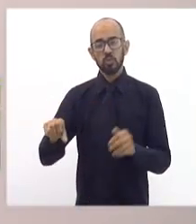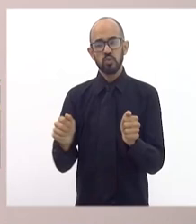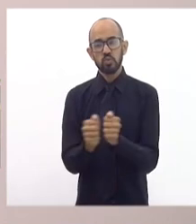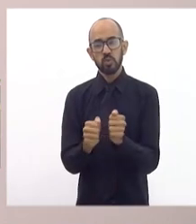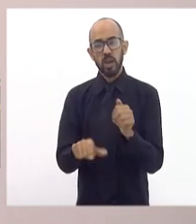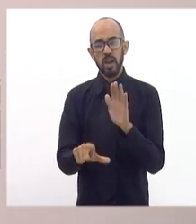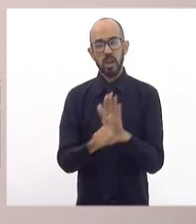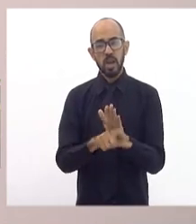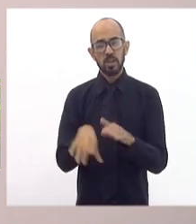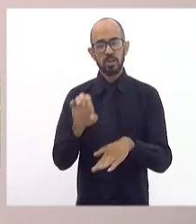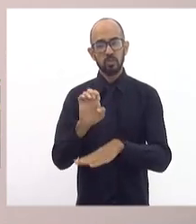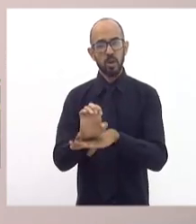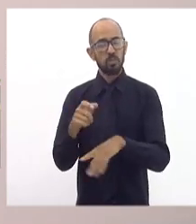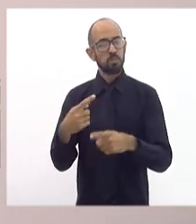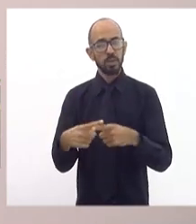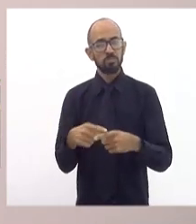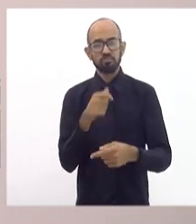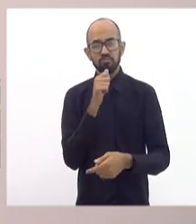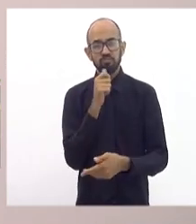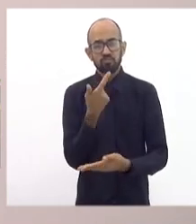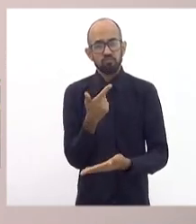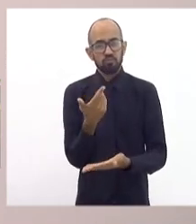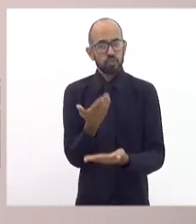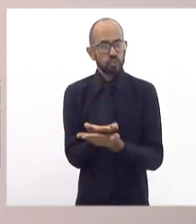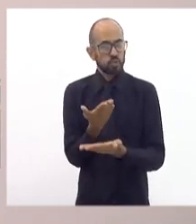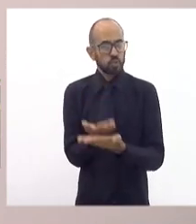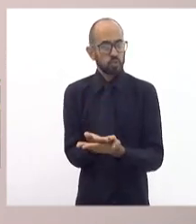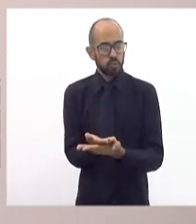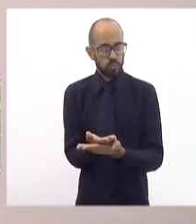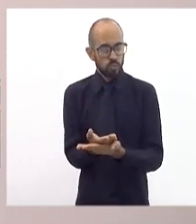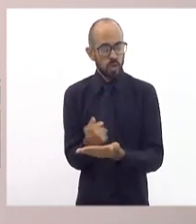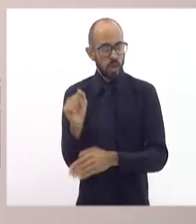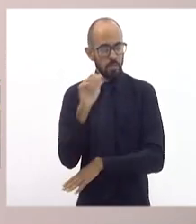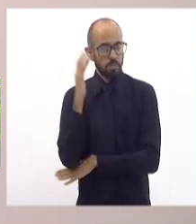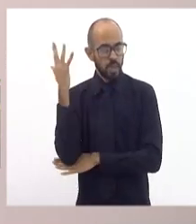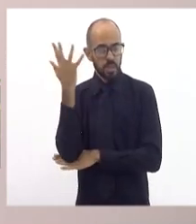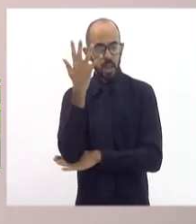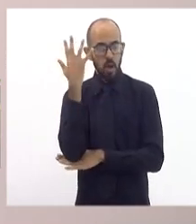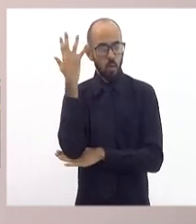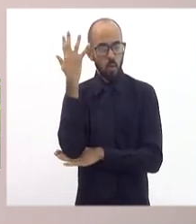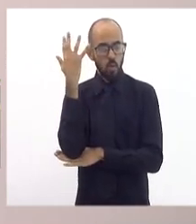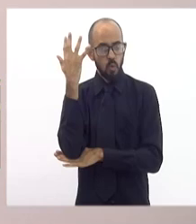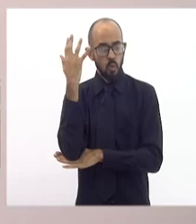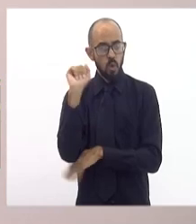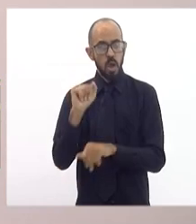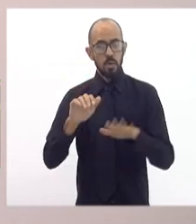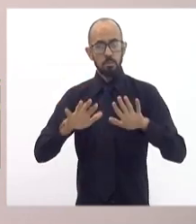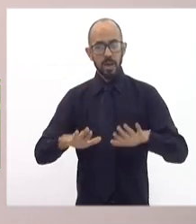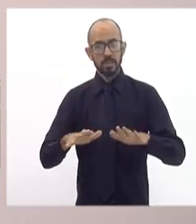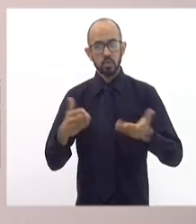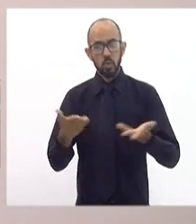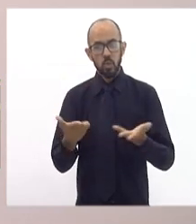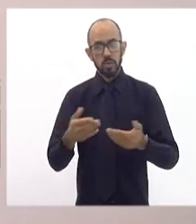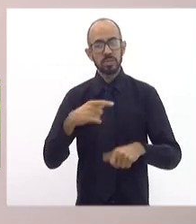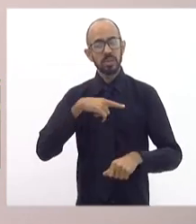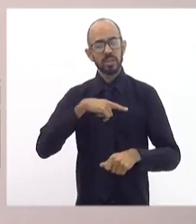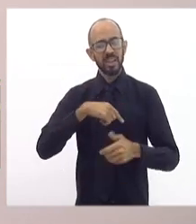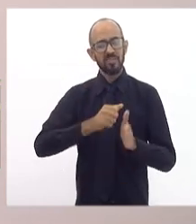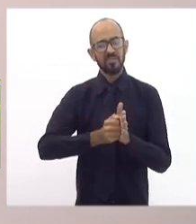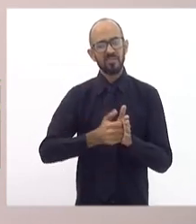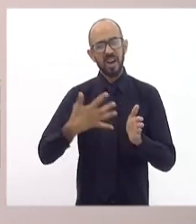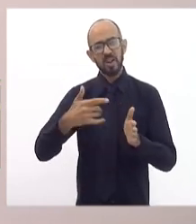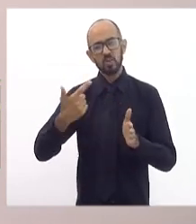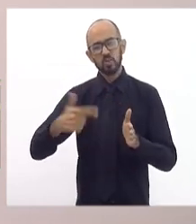porque não havia estudo de impacto ambiental naquela Então foi uma exigência mas hoje em dia você tem milhares de outros estudos